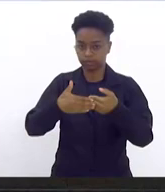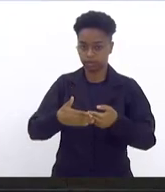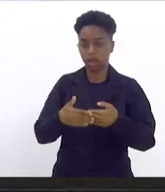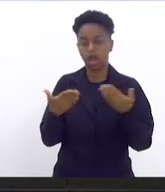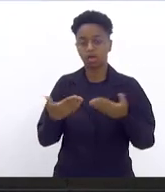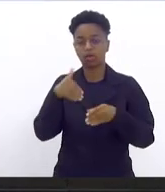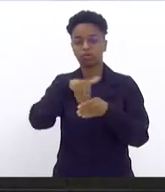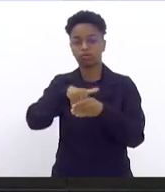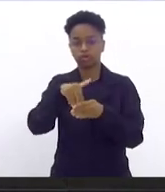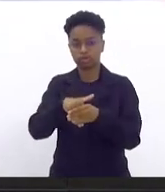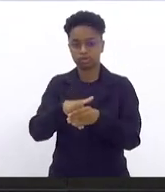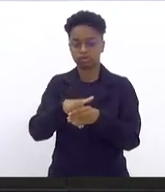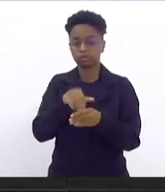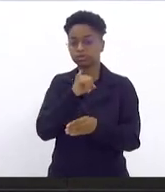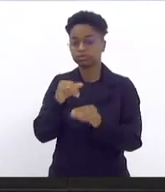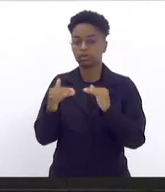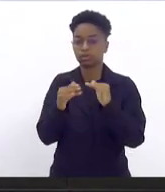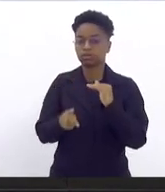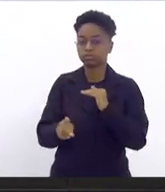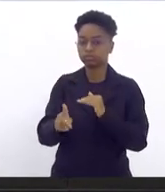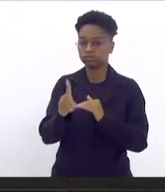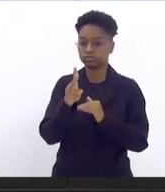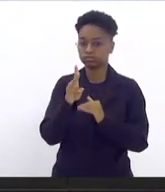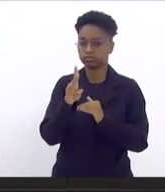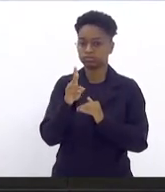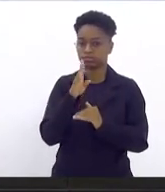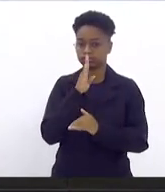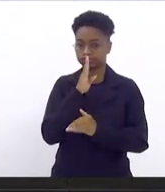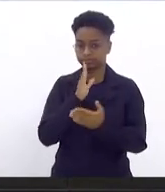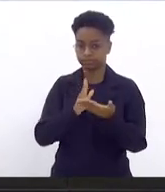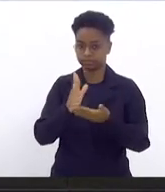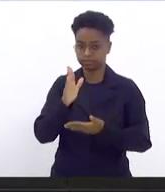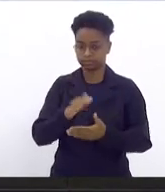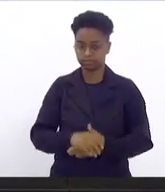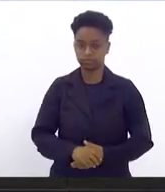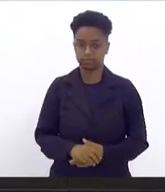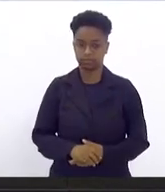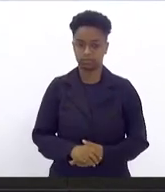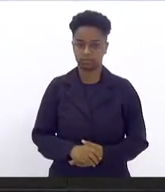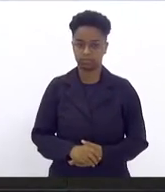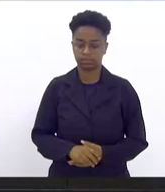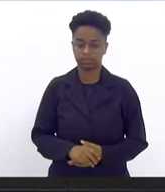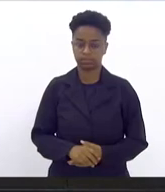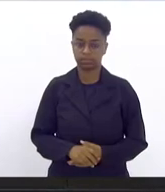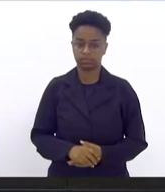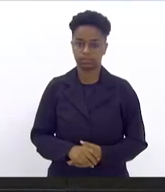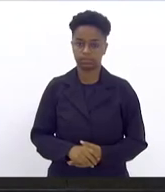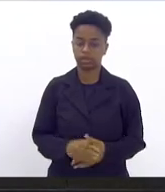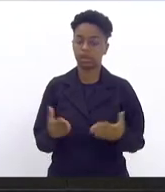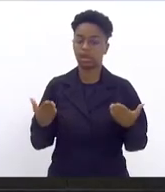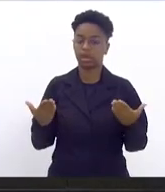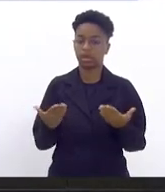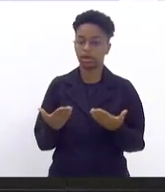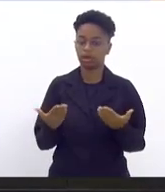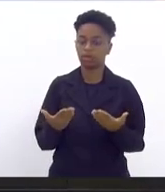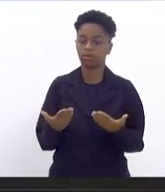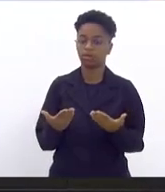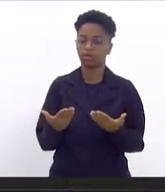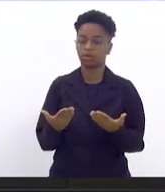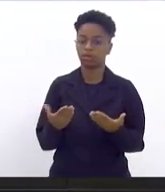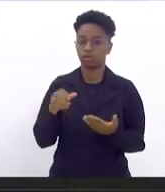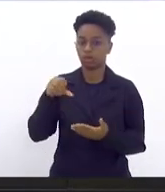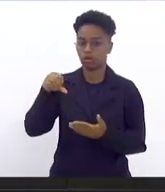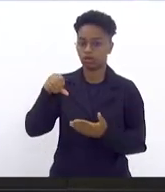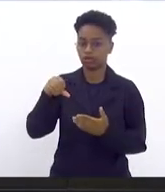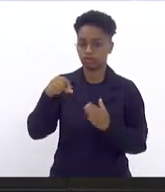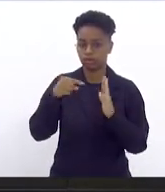Em votação, senhores que aprovam os pareceres, permaneçam como estão, aprovados. Eu passo então ao